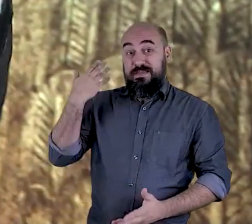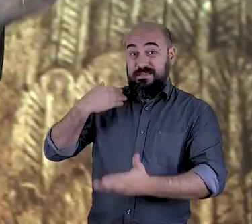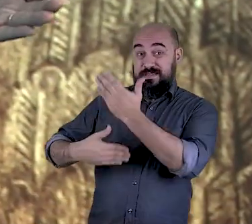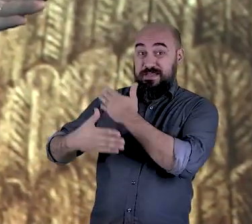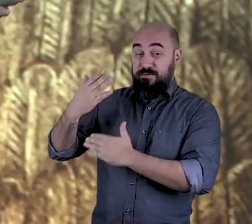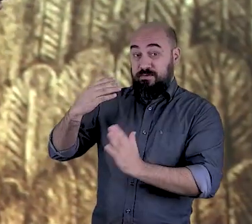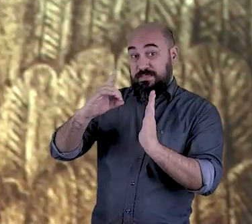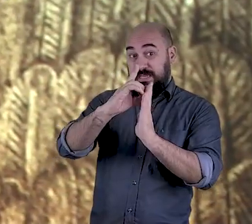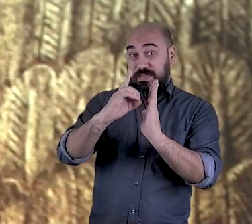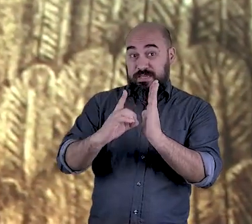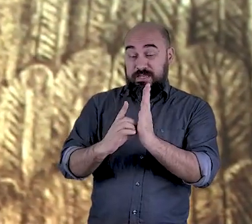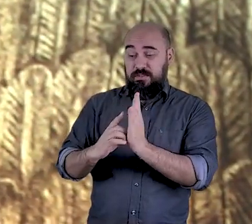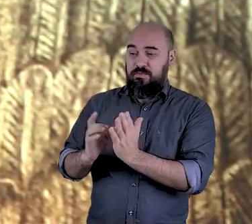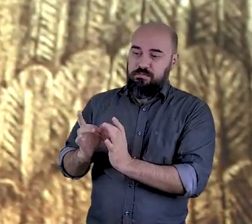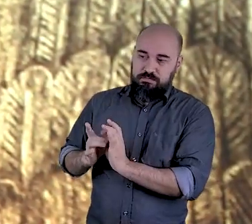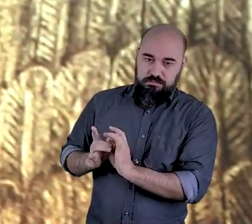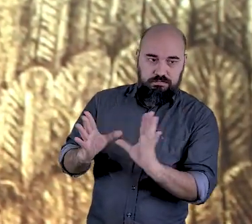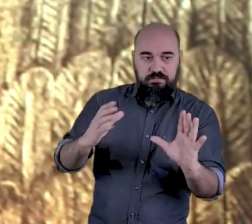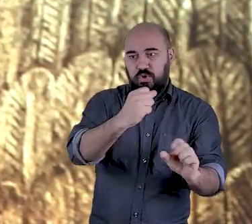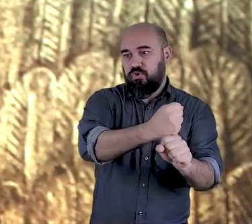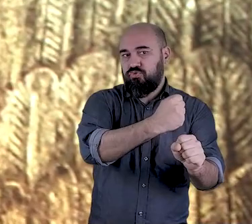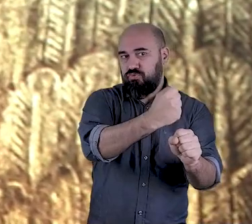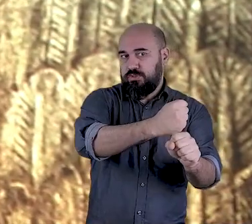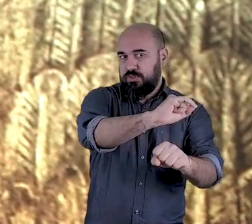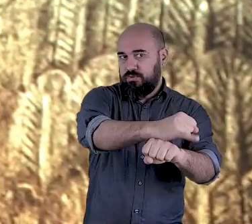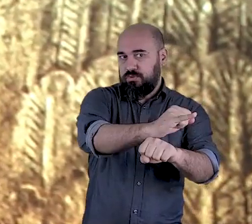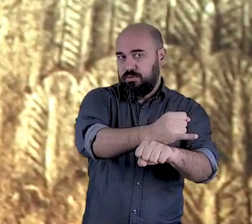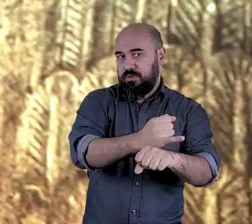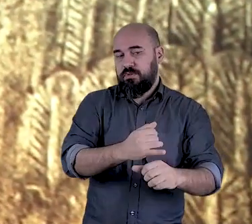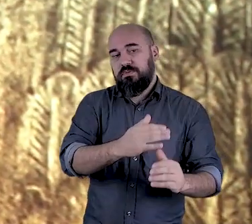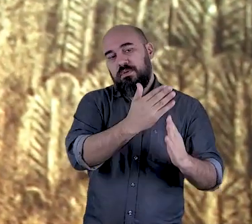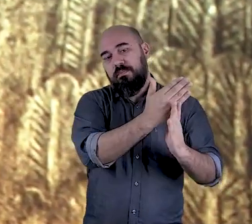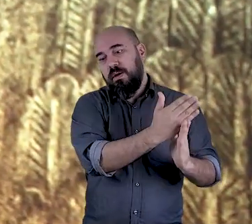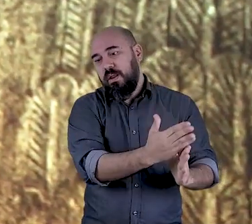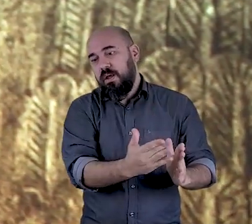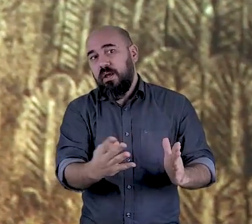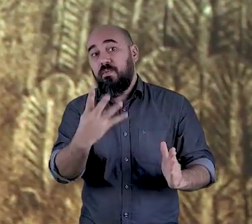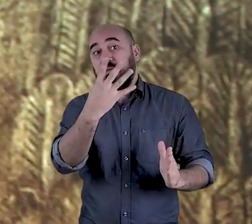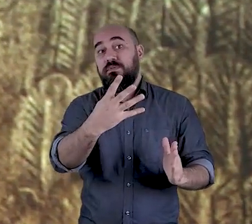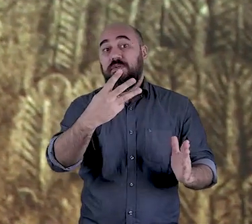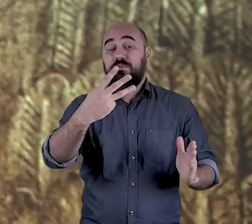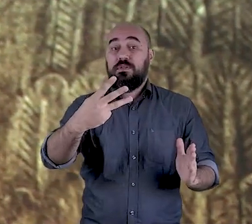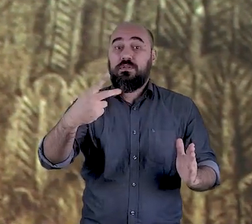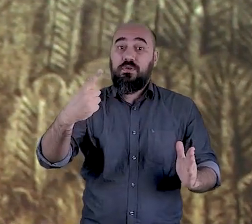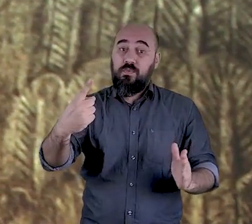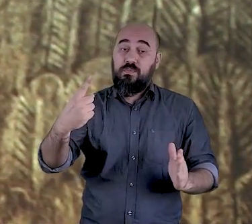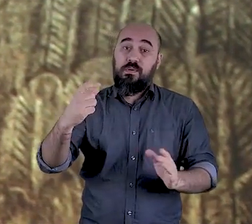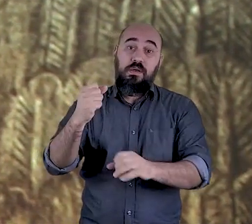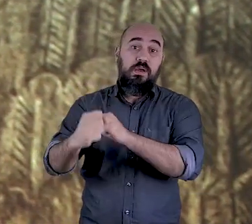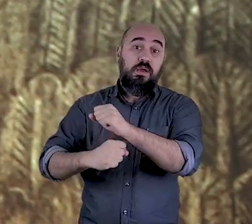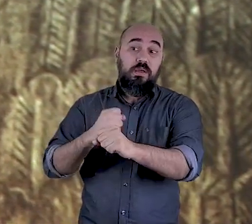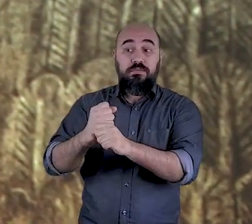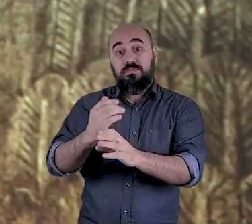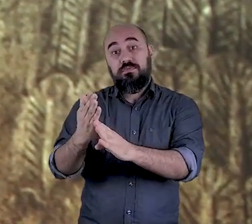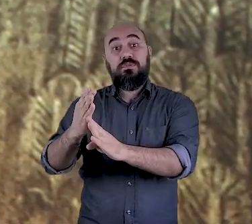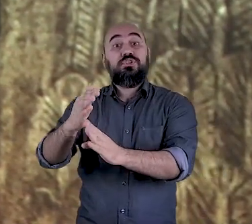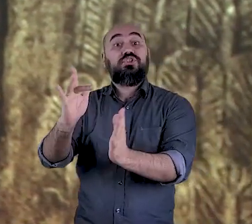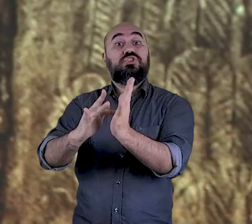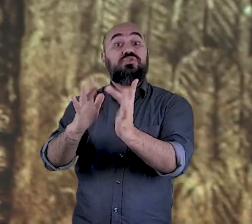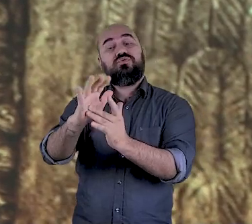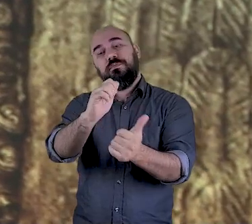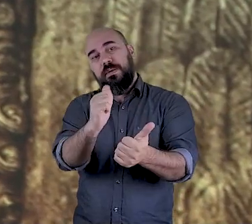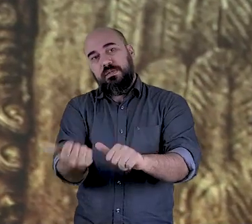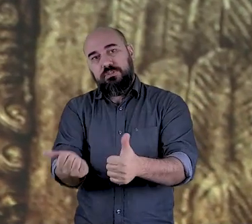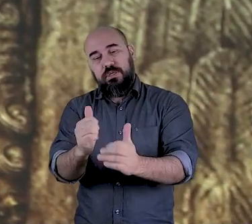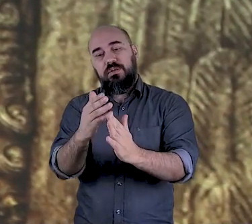de 457 483 anos depois chegamos ao outono de 27 quando Cristo foi batizado